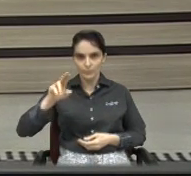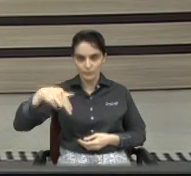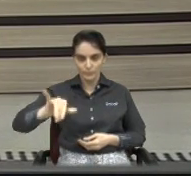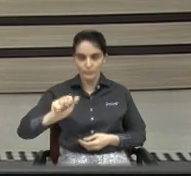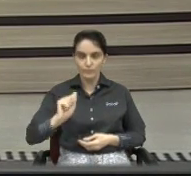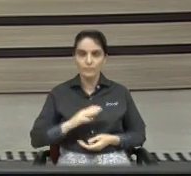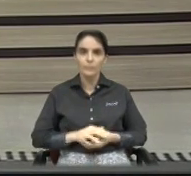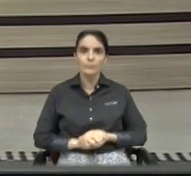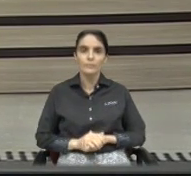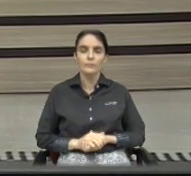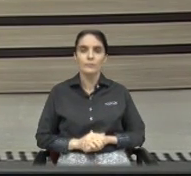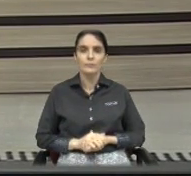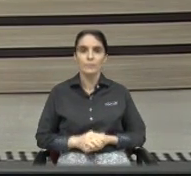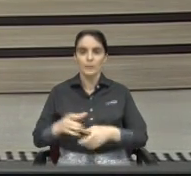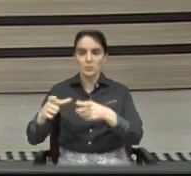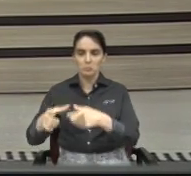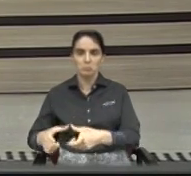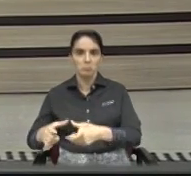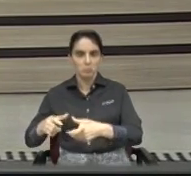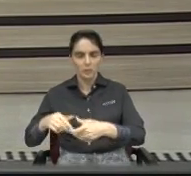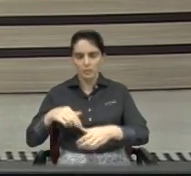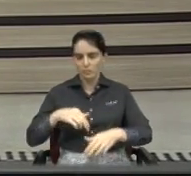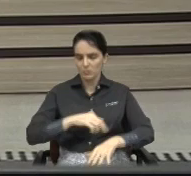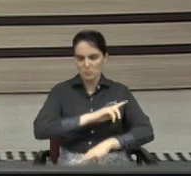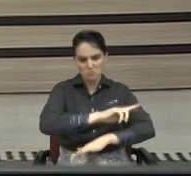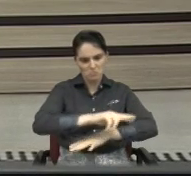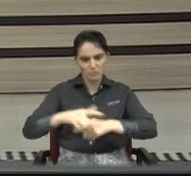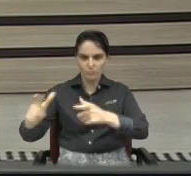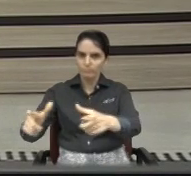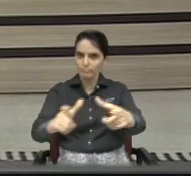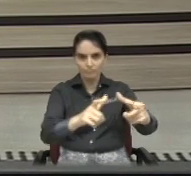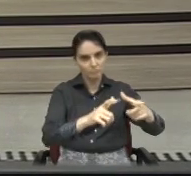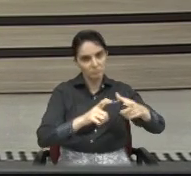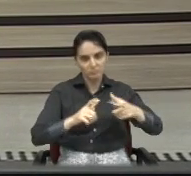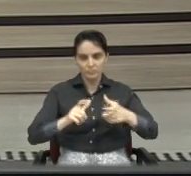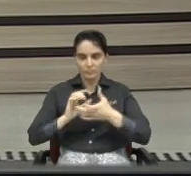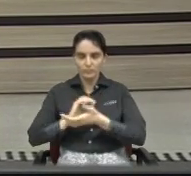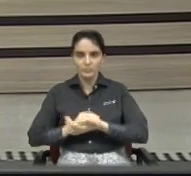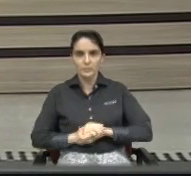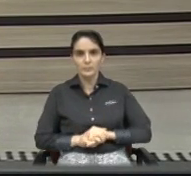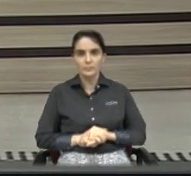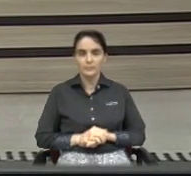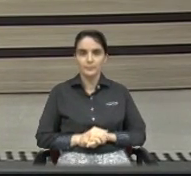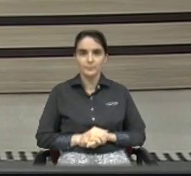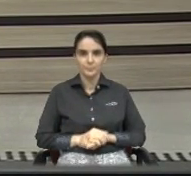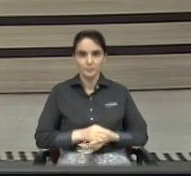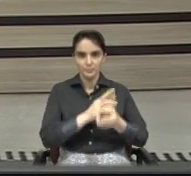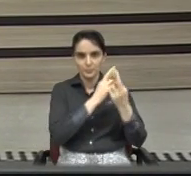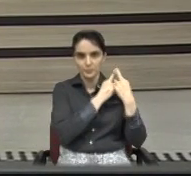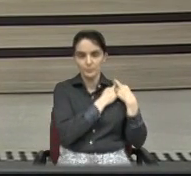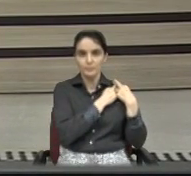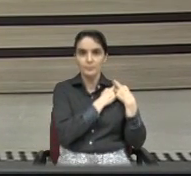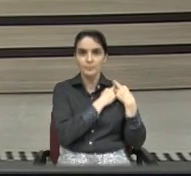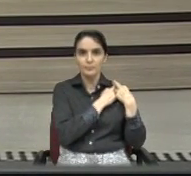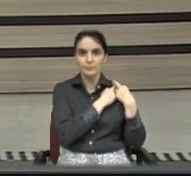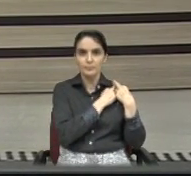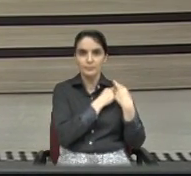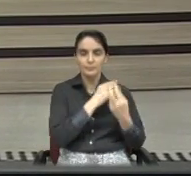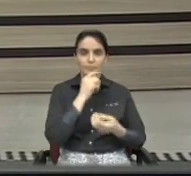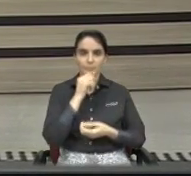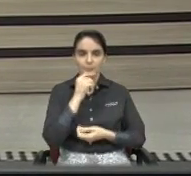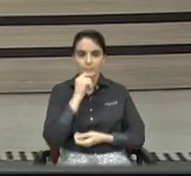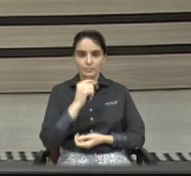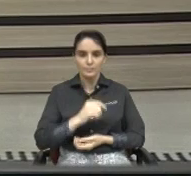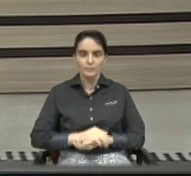Meneghetti Ergert em uma das ruas, avenidas, praças ou logradouros públicos do município de Limeira e dá outras providências. Autor, vereador Dr. Raul.